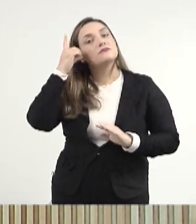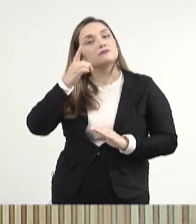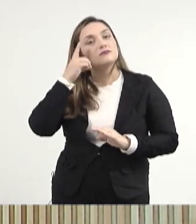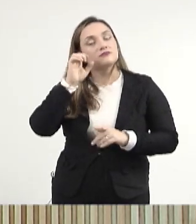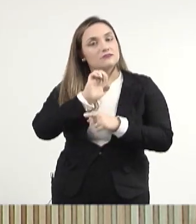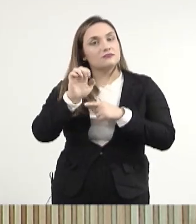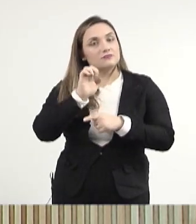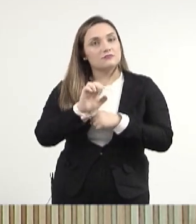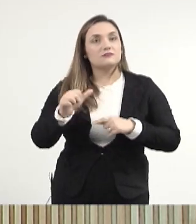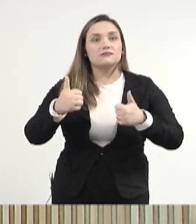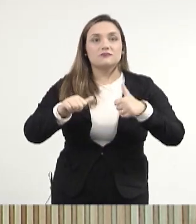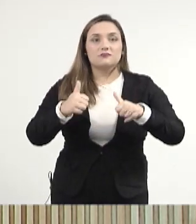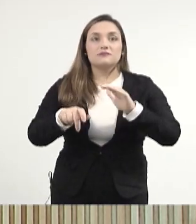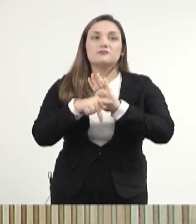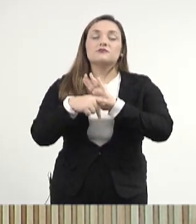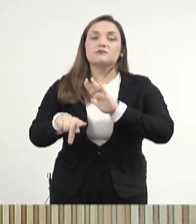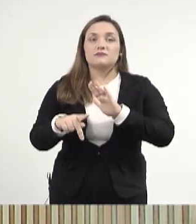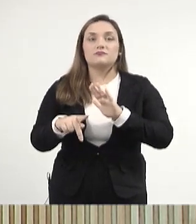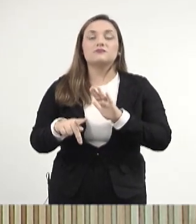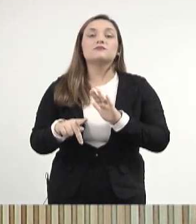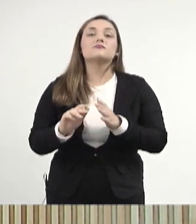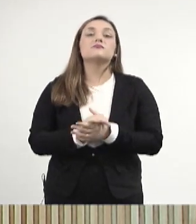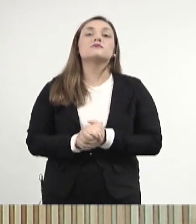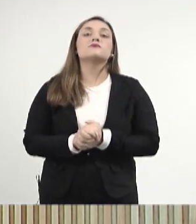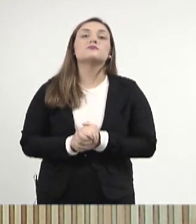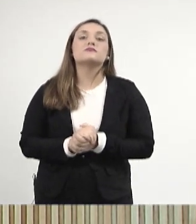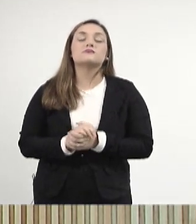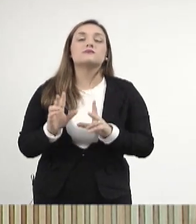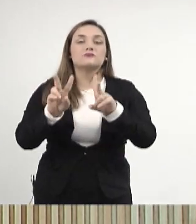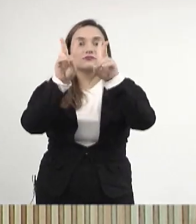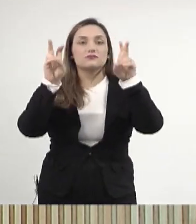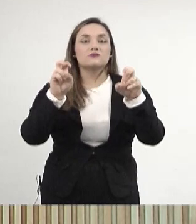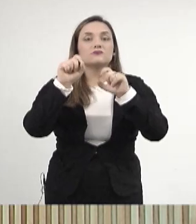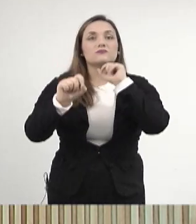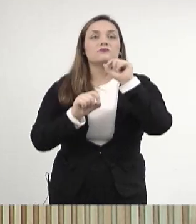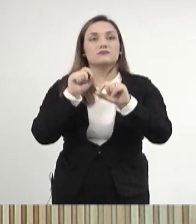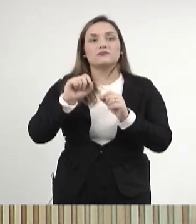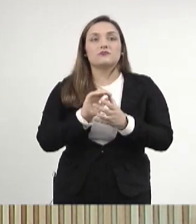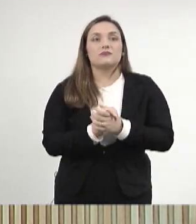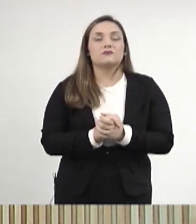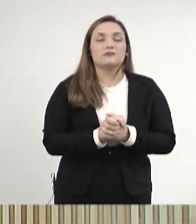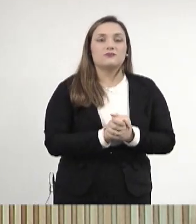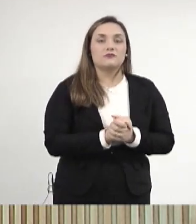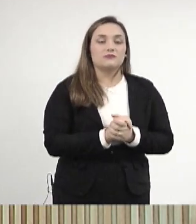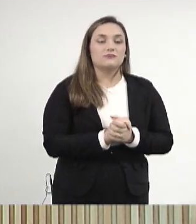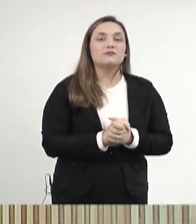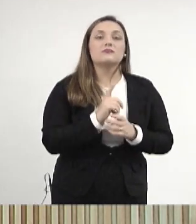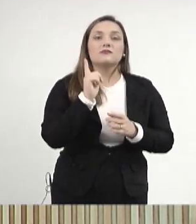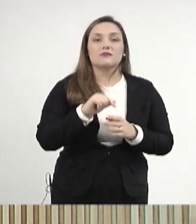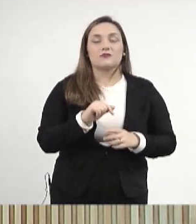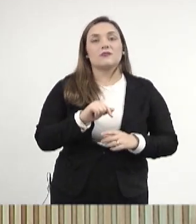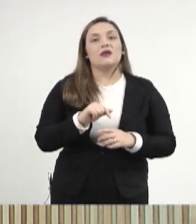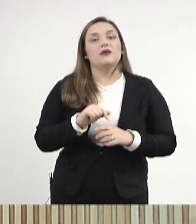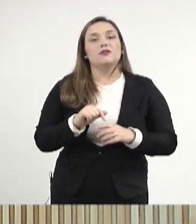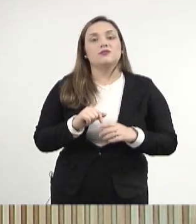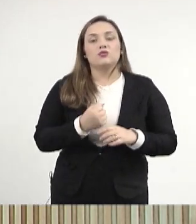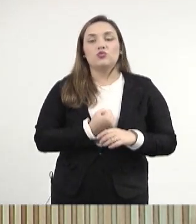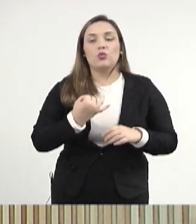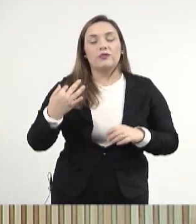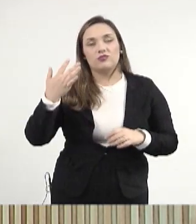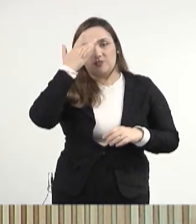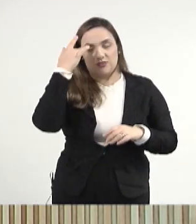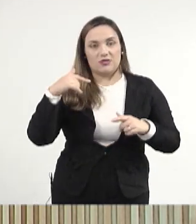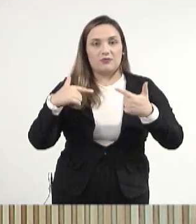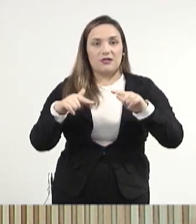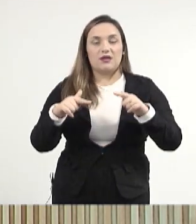também recentemente analisado aqui pelos deputados estaduais, que traz uma alteração no quadro de servidores da Fundação de Saúde. Na verdade, faz